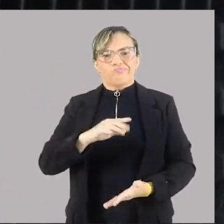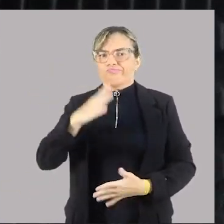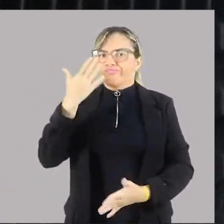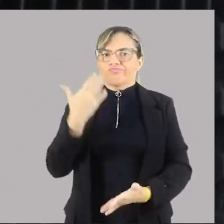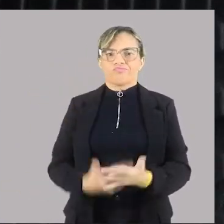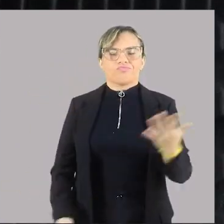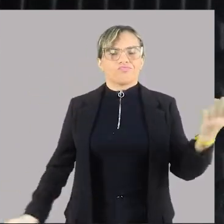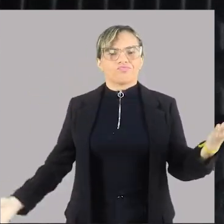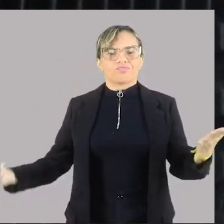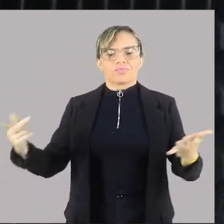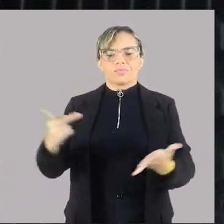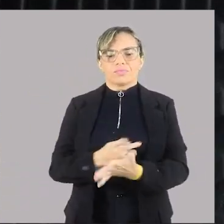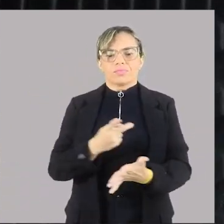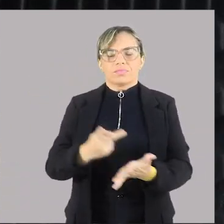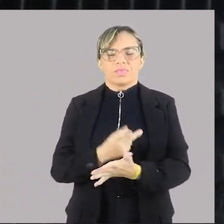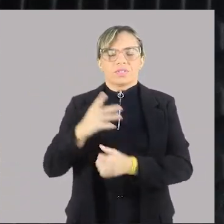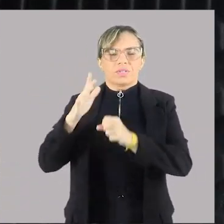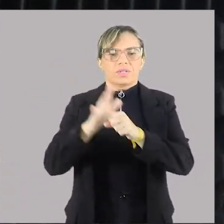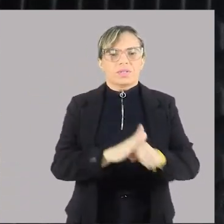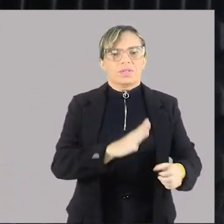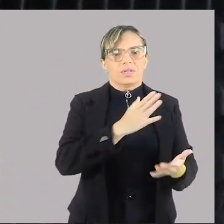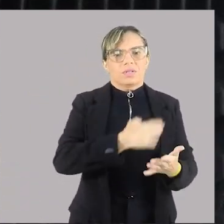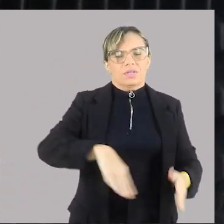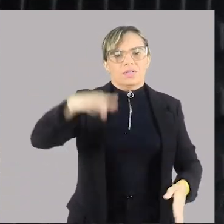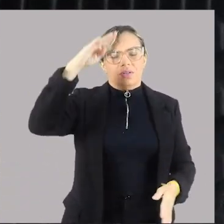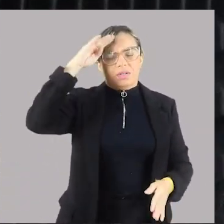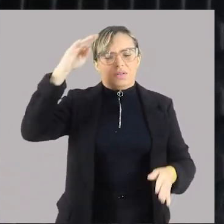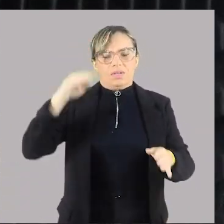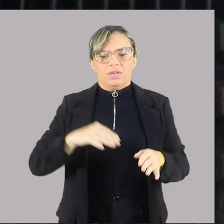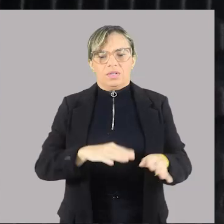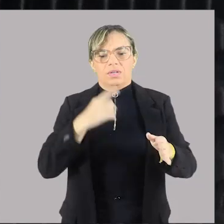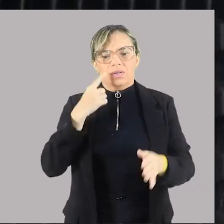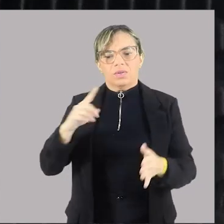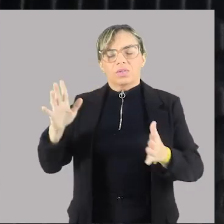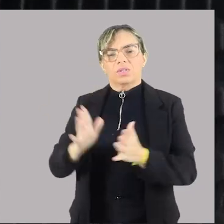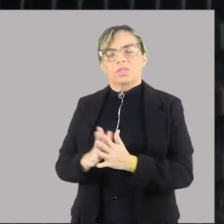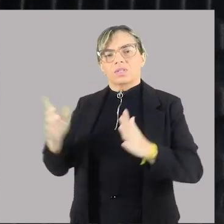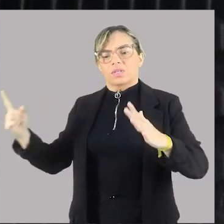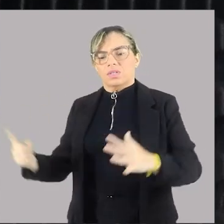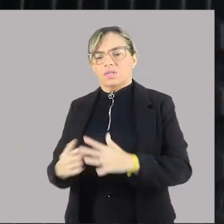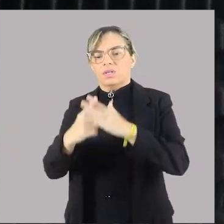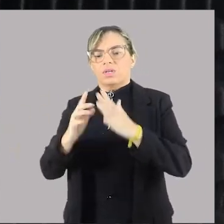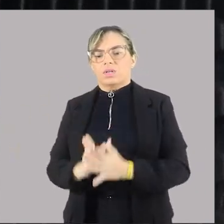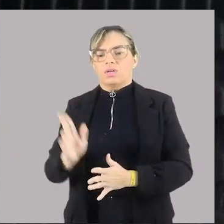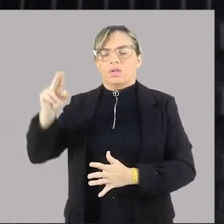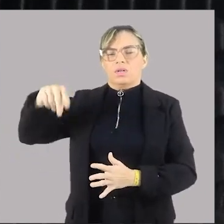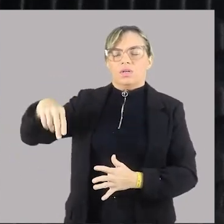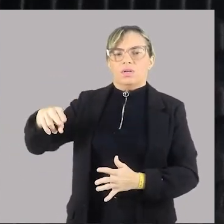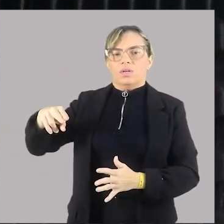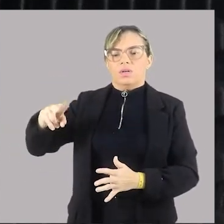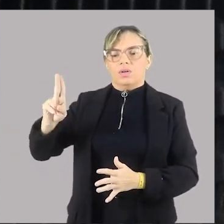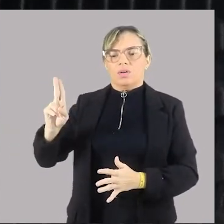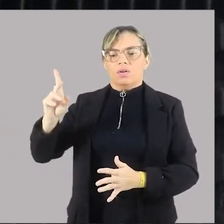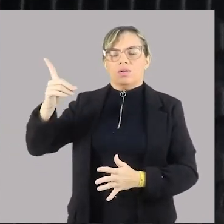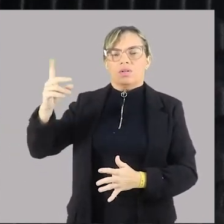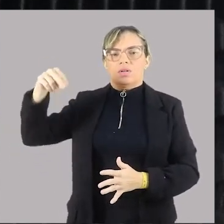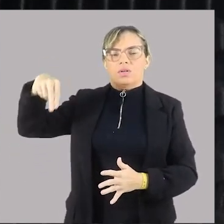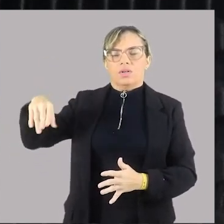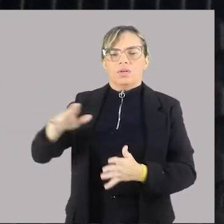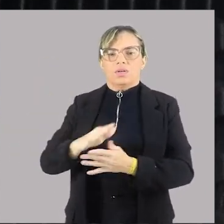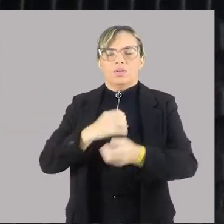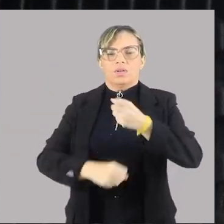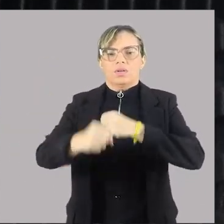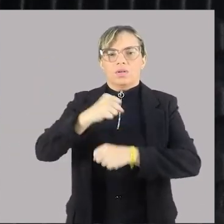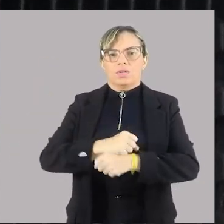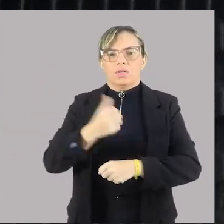As pressões, principalmente militares, integrantes da UDN, foram muito fortes. Tanto prova que Vargas, em 45, ele foi